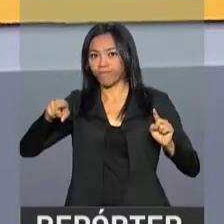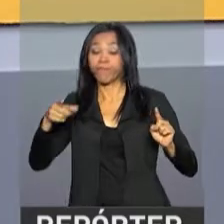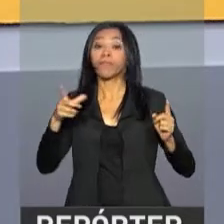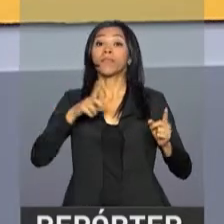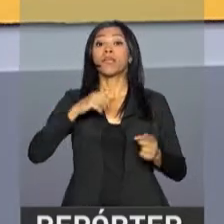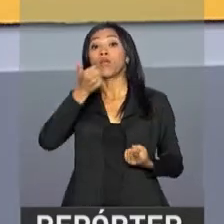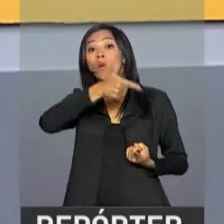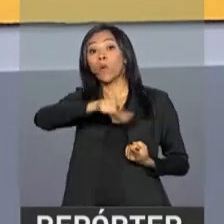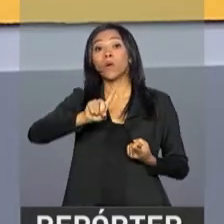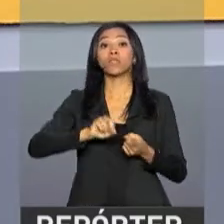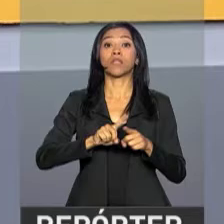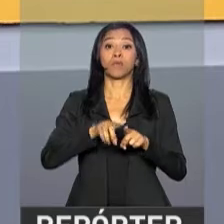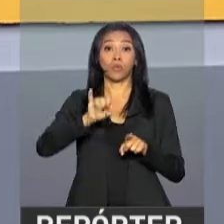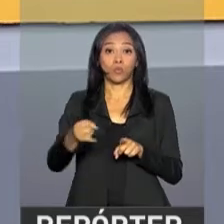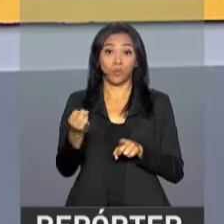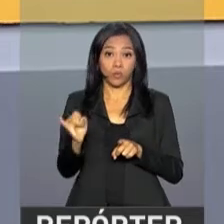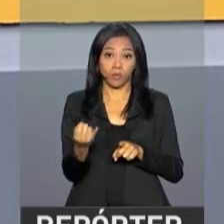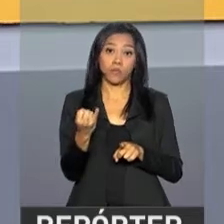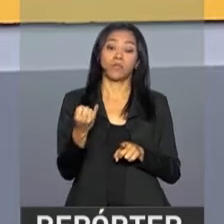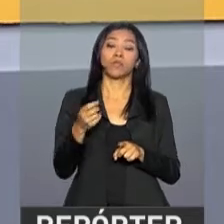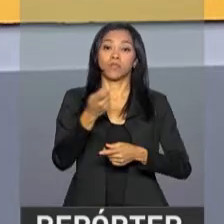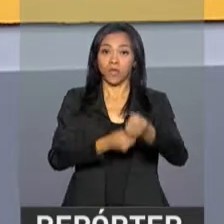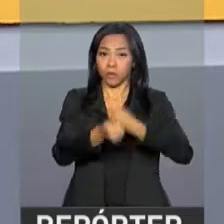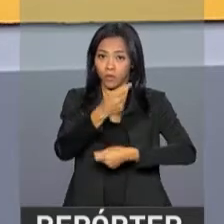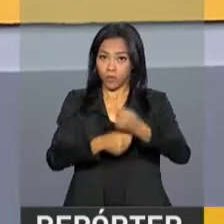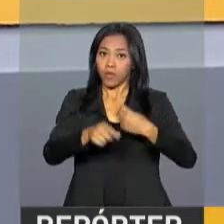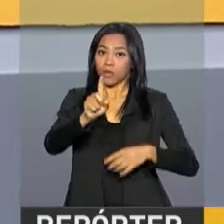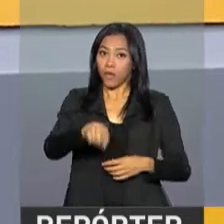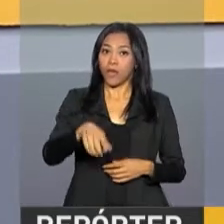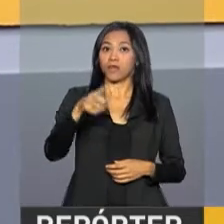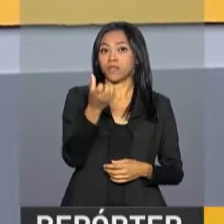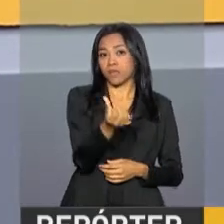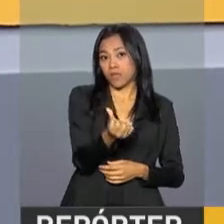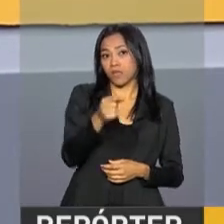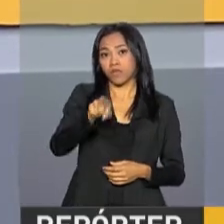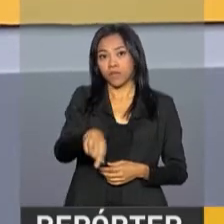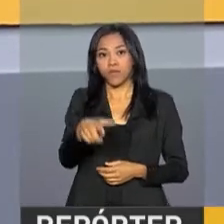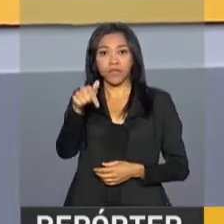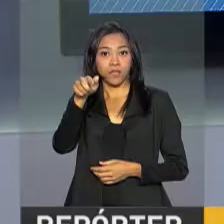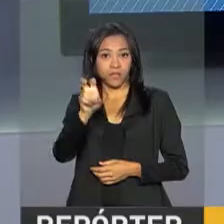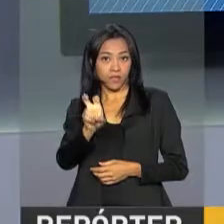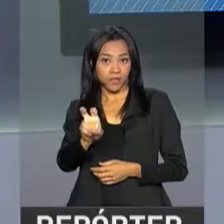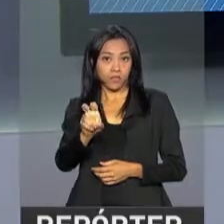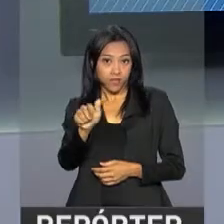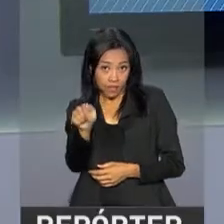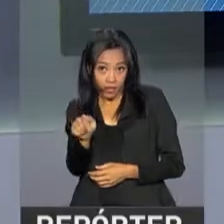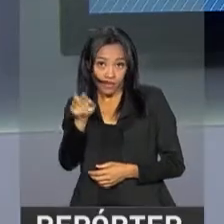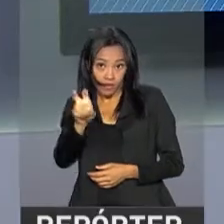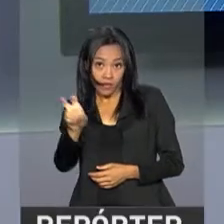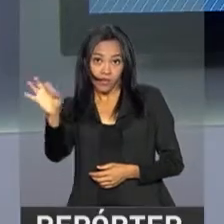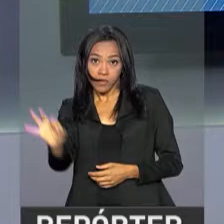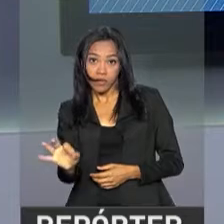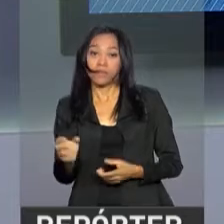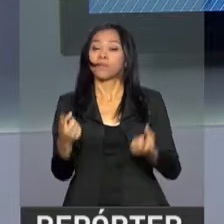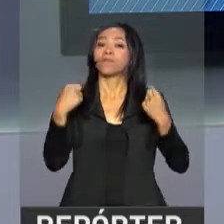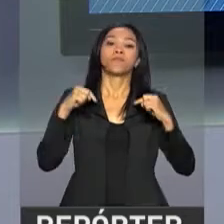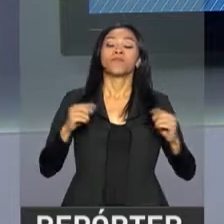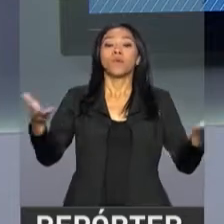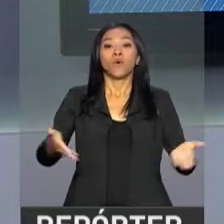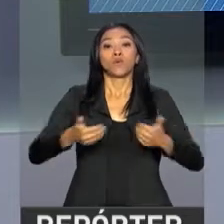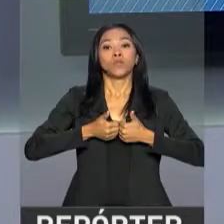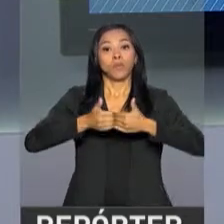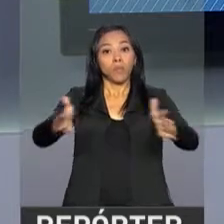taxa básica de juros da economia está em 6,75 por cento começou hoje o crédito